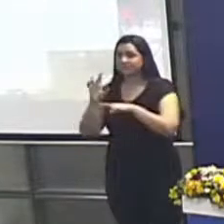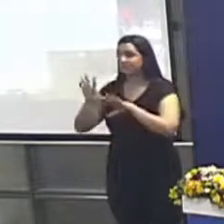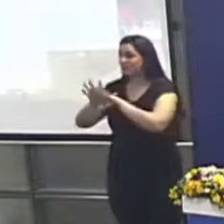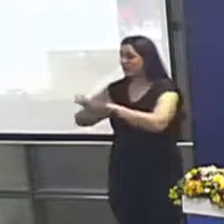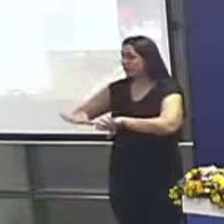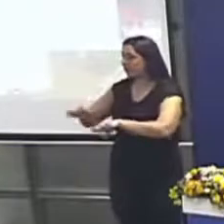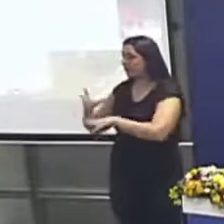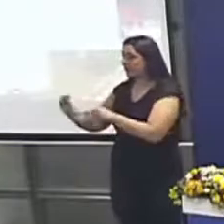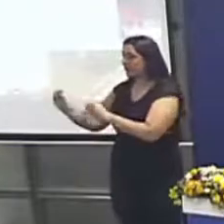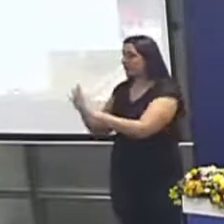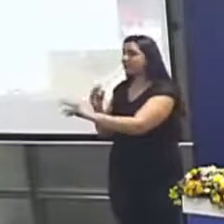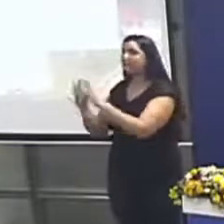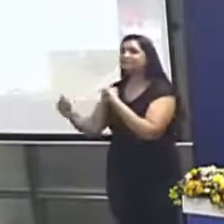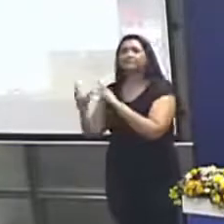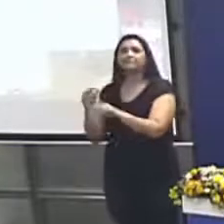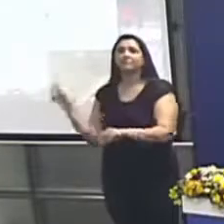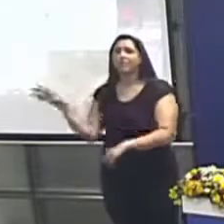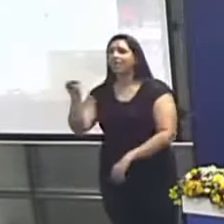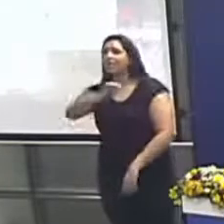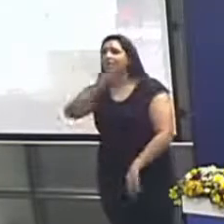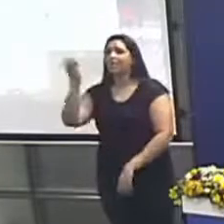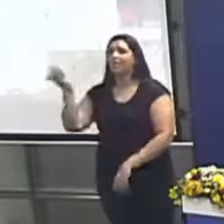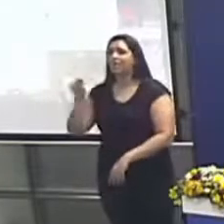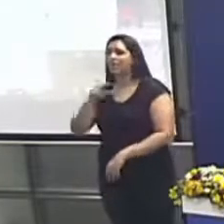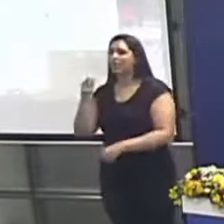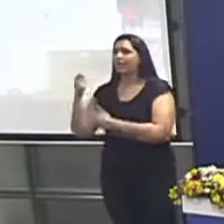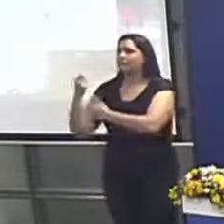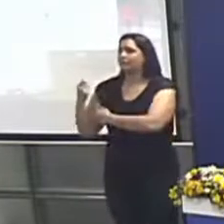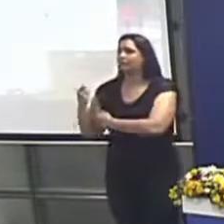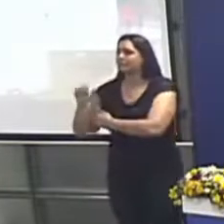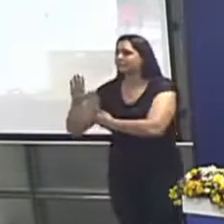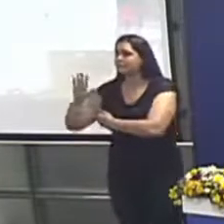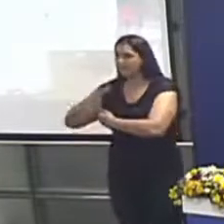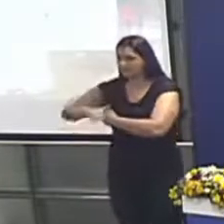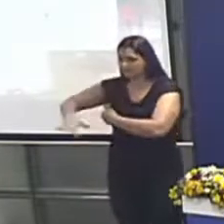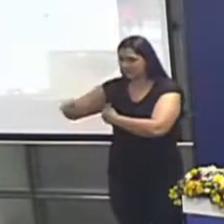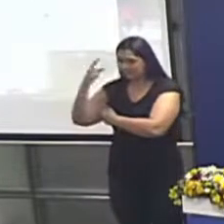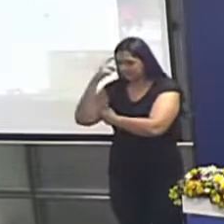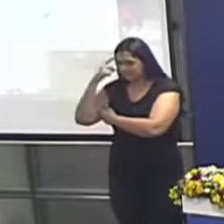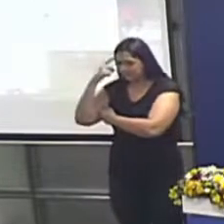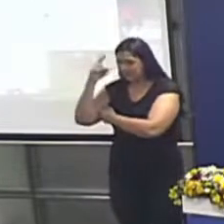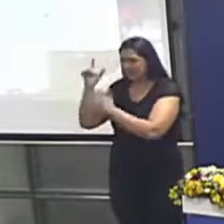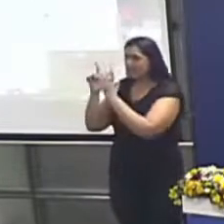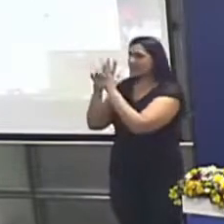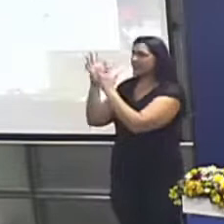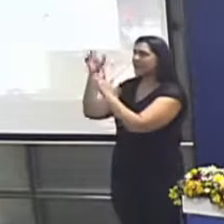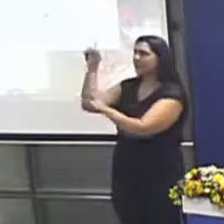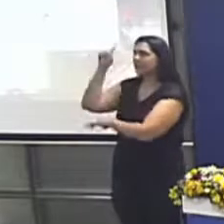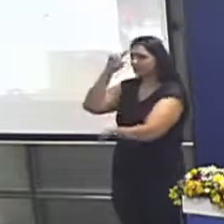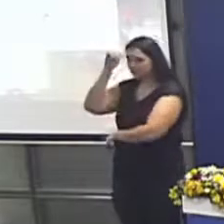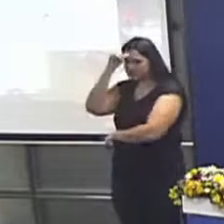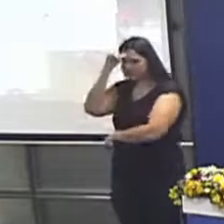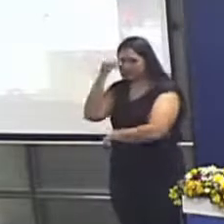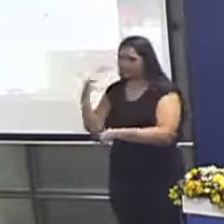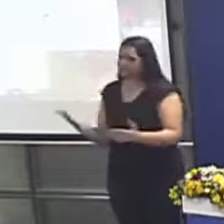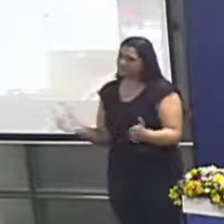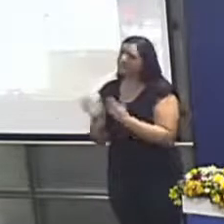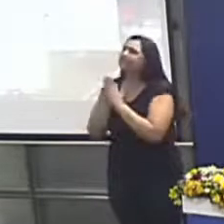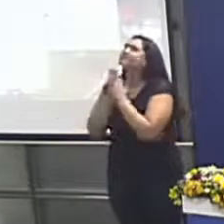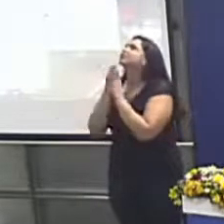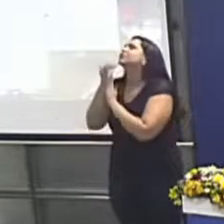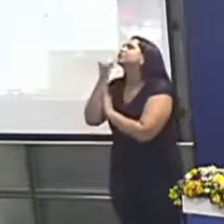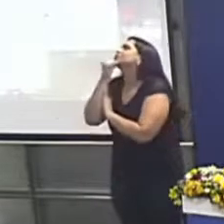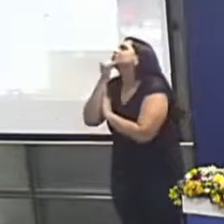apartheid. Falso messias, discurso patriota. Será que estão pensando que Deus é idiota? Ó, papai, me